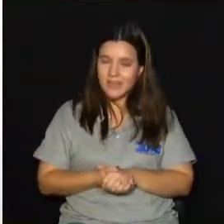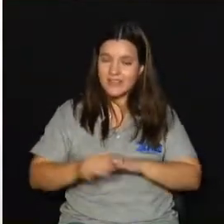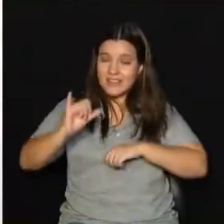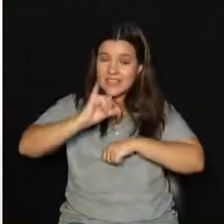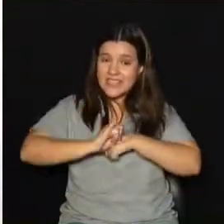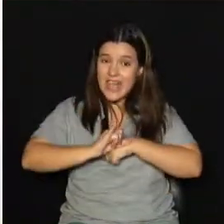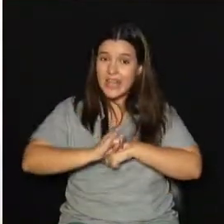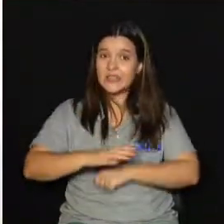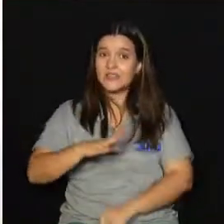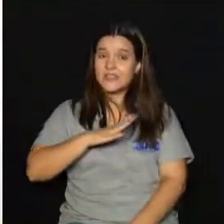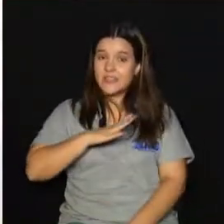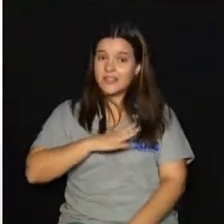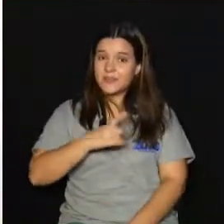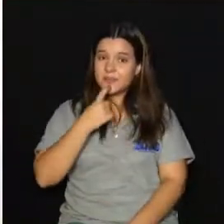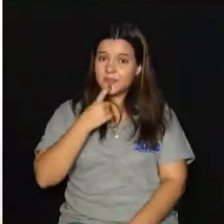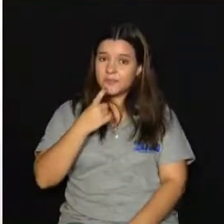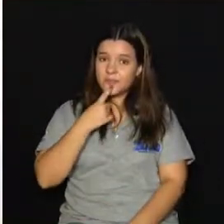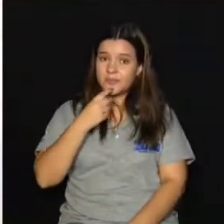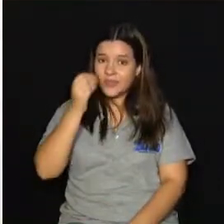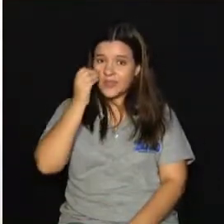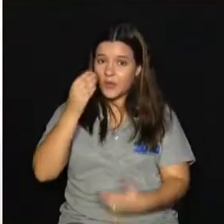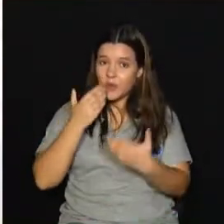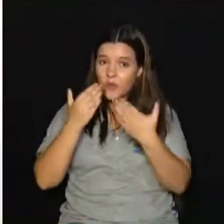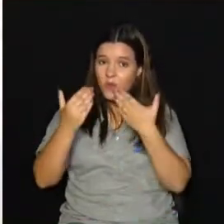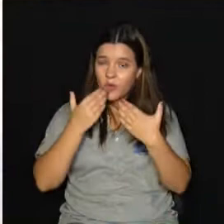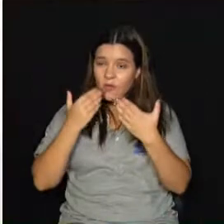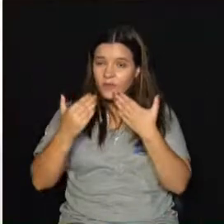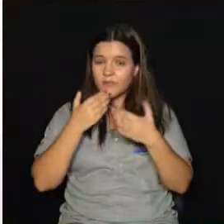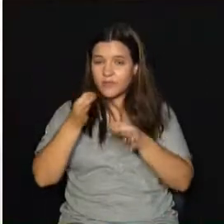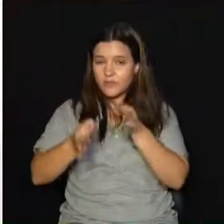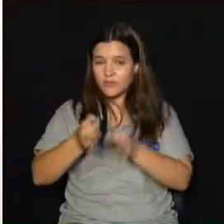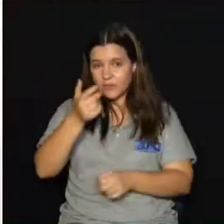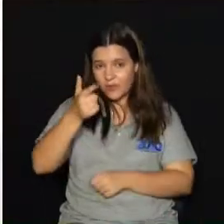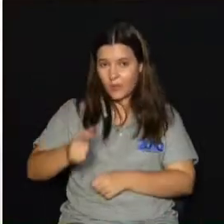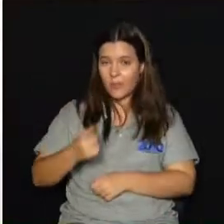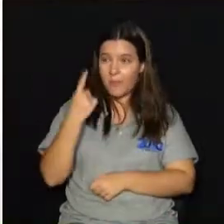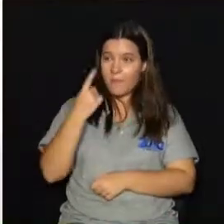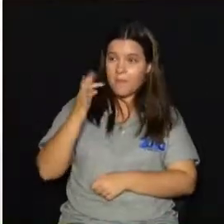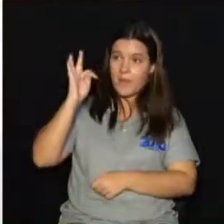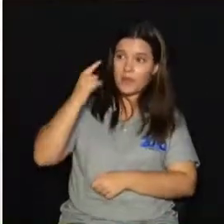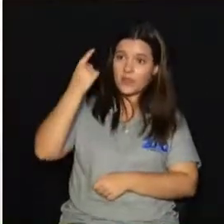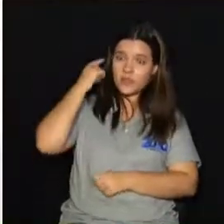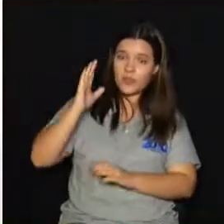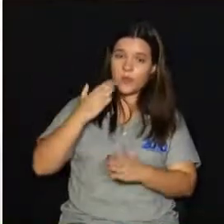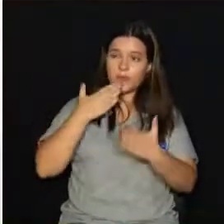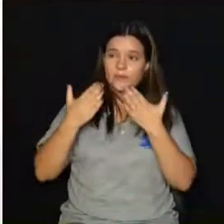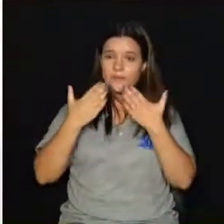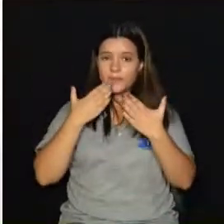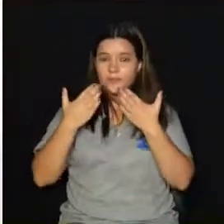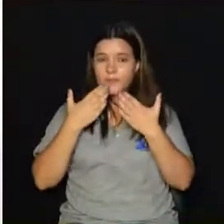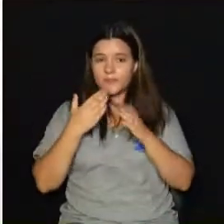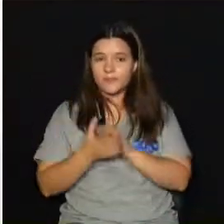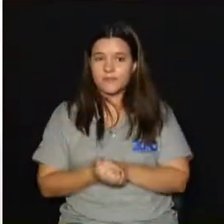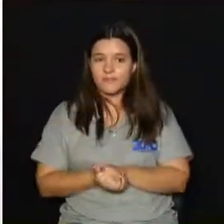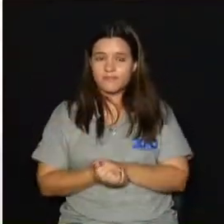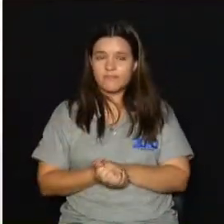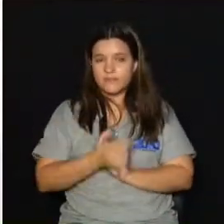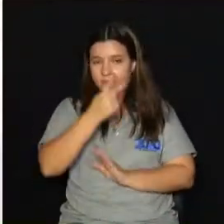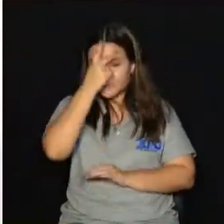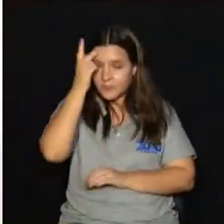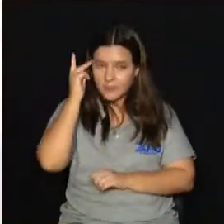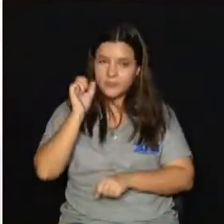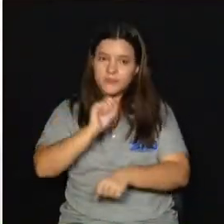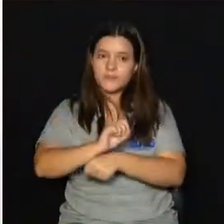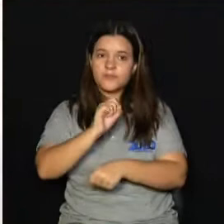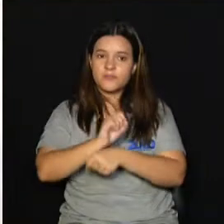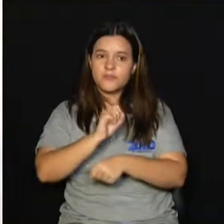da cidade. Vamos tentar falar com o Dr. Fábio Hilal, ele falou com a gente no primeiro turno. E o clima é esse, as pessoas